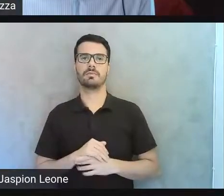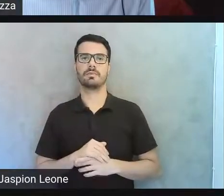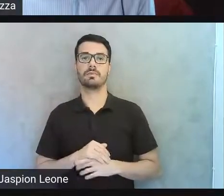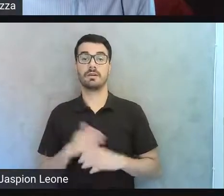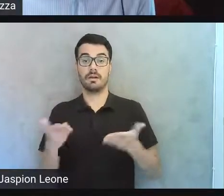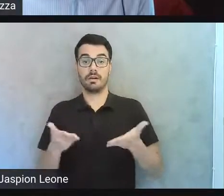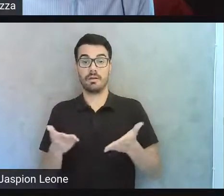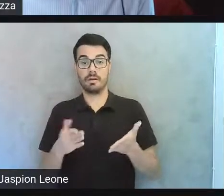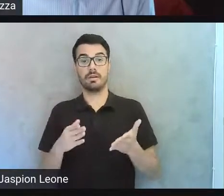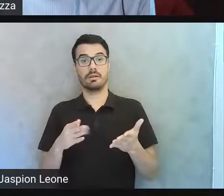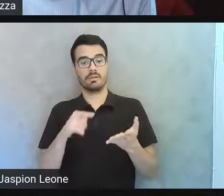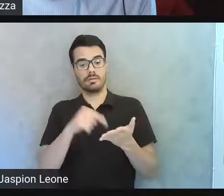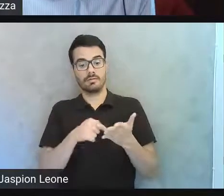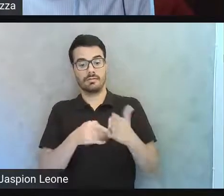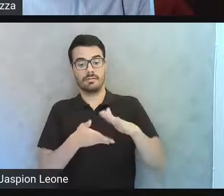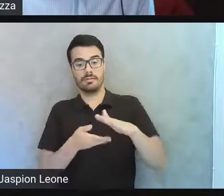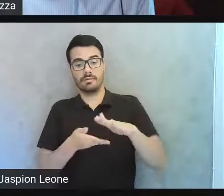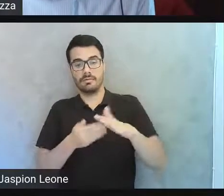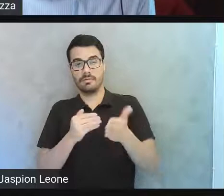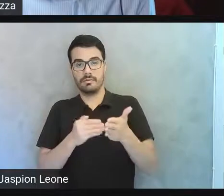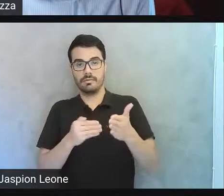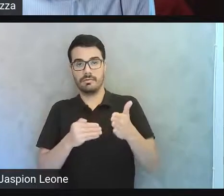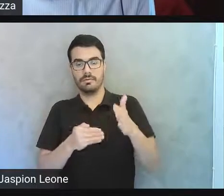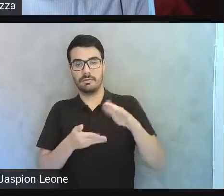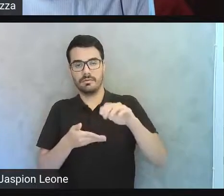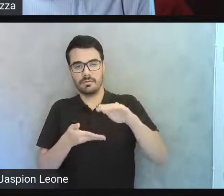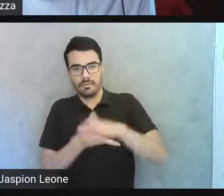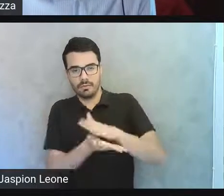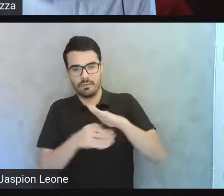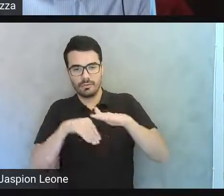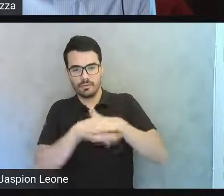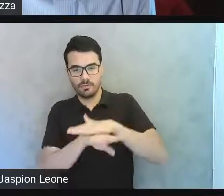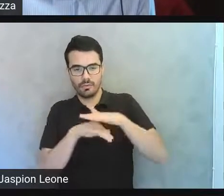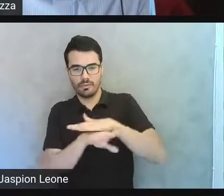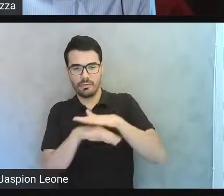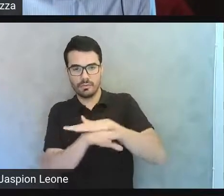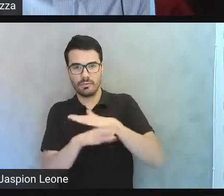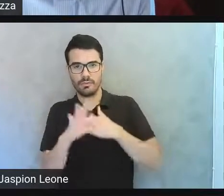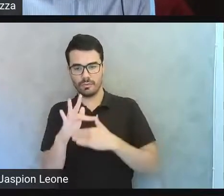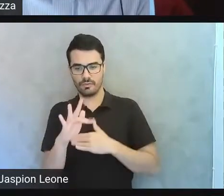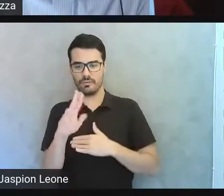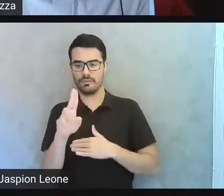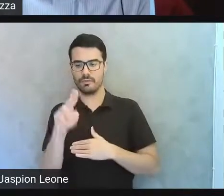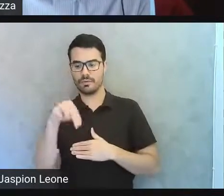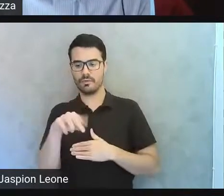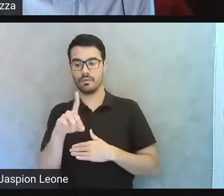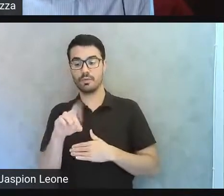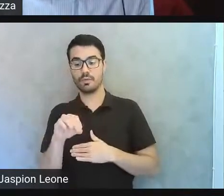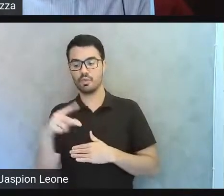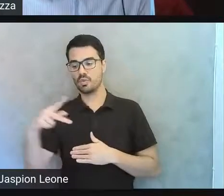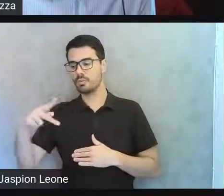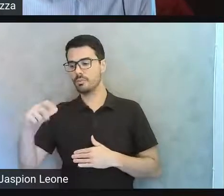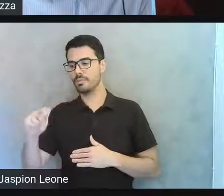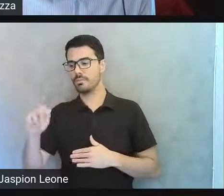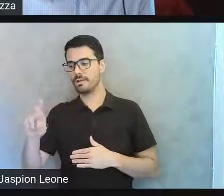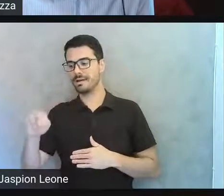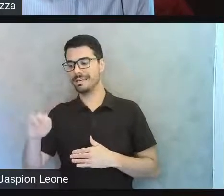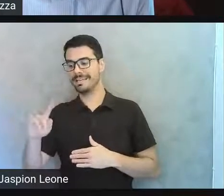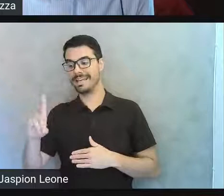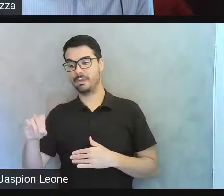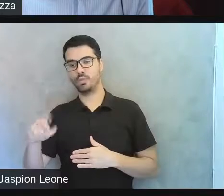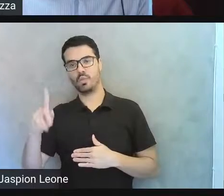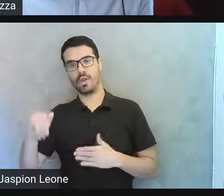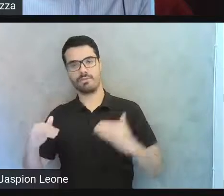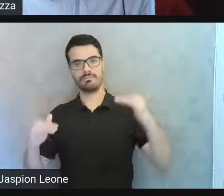Fundos pareados também acho excelente, concordo, acho excelente mecanismo, com ótimos